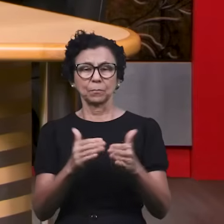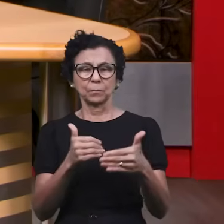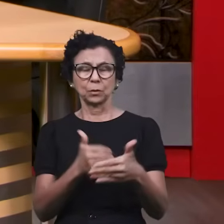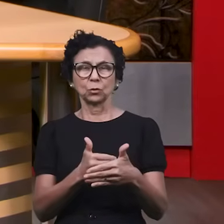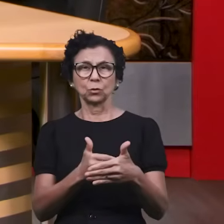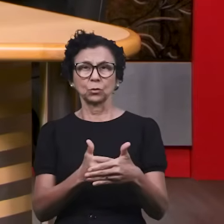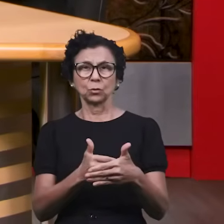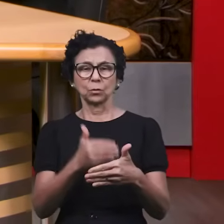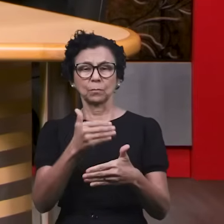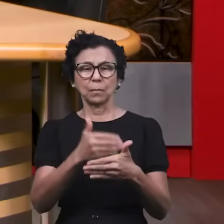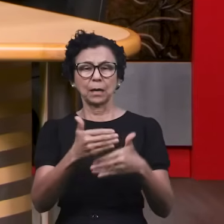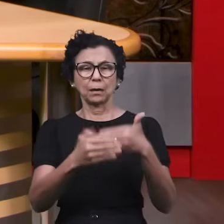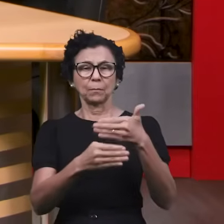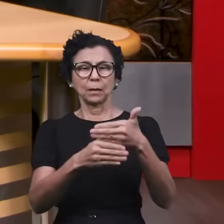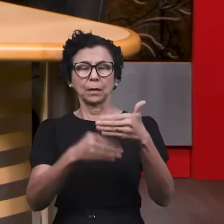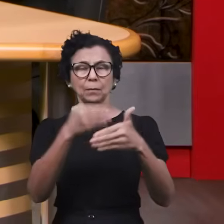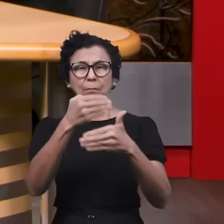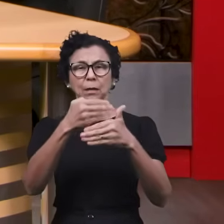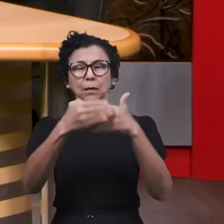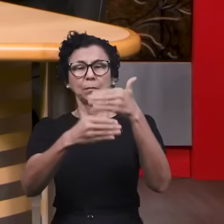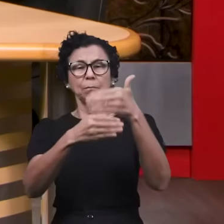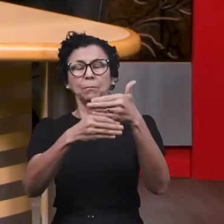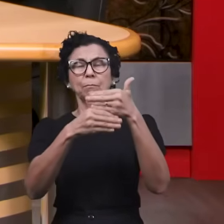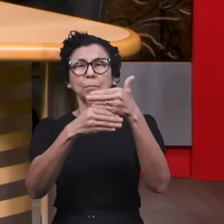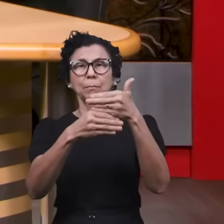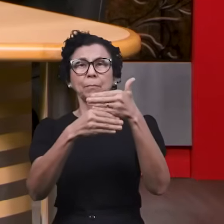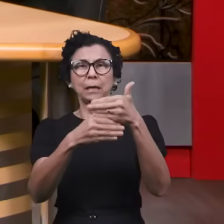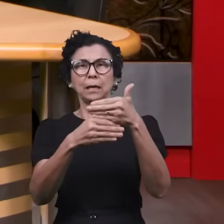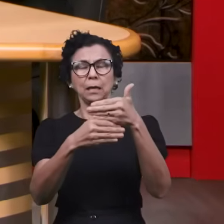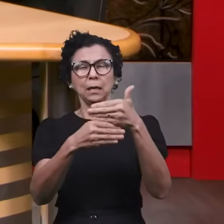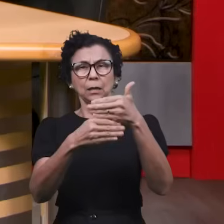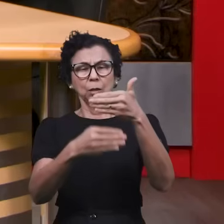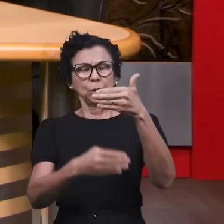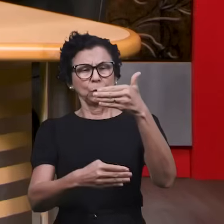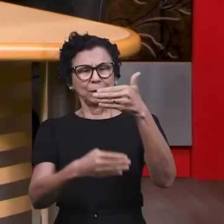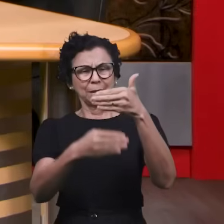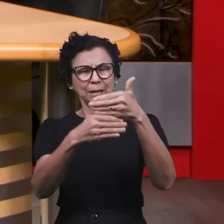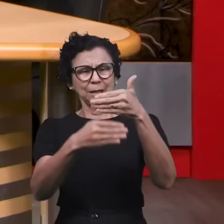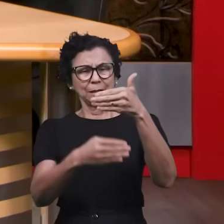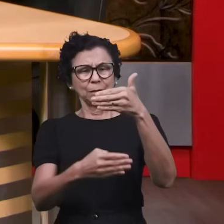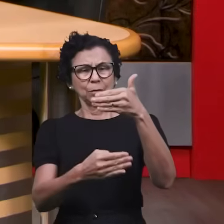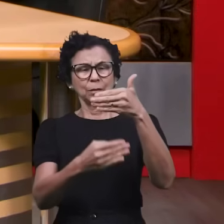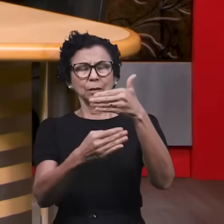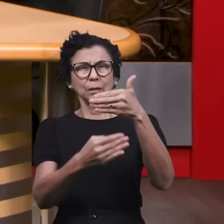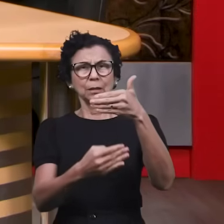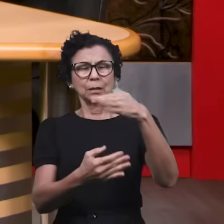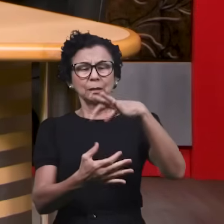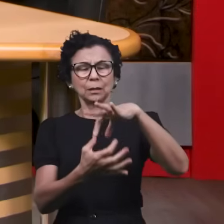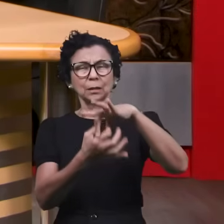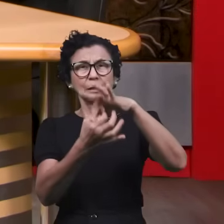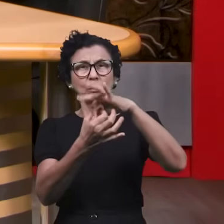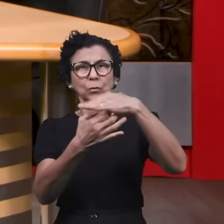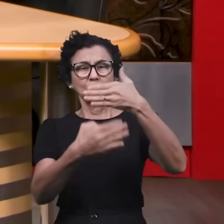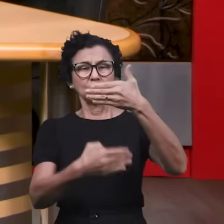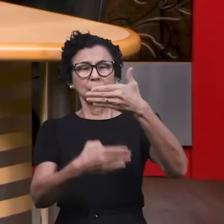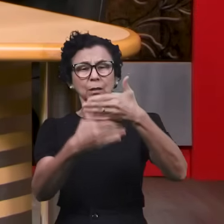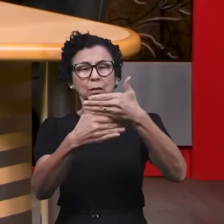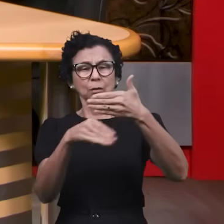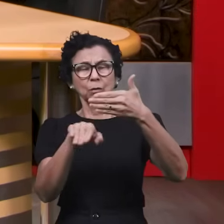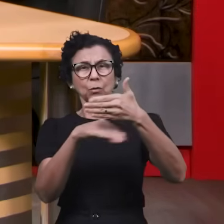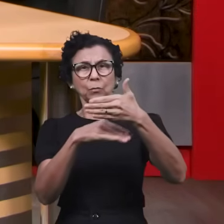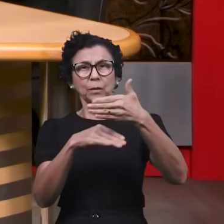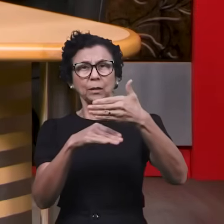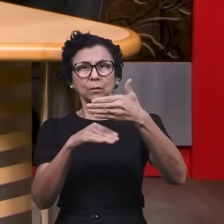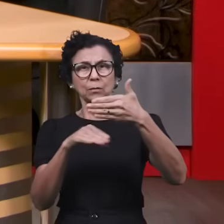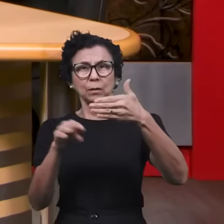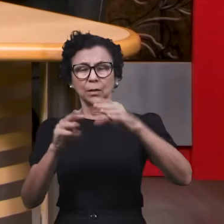janela. Mas o que dá consistência àquela construção, o que dá união ali entre os tijolos é o quê? Cimento. É